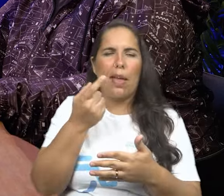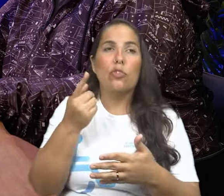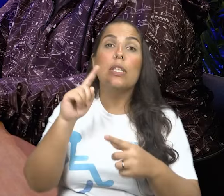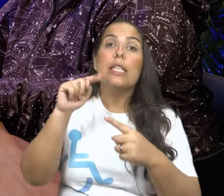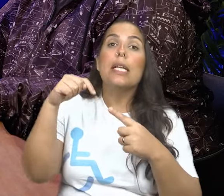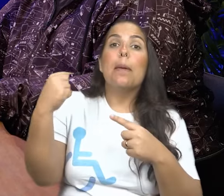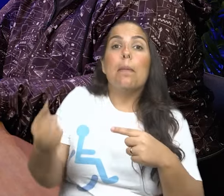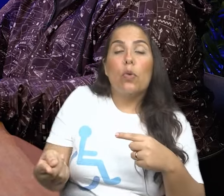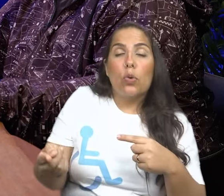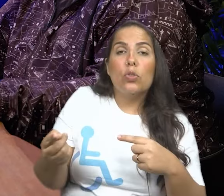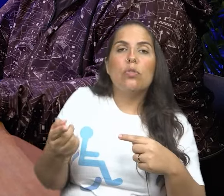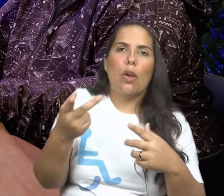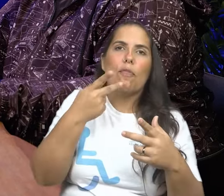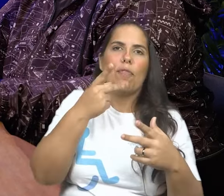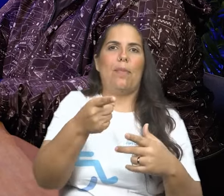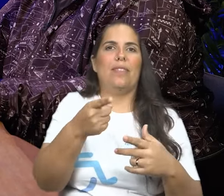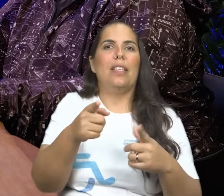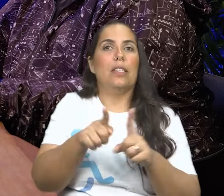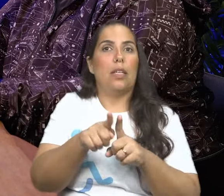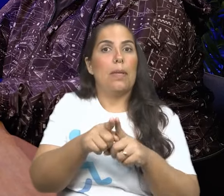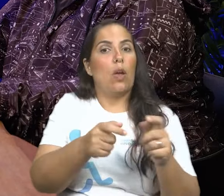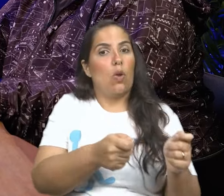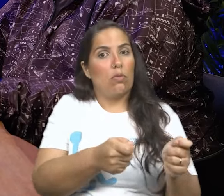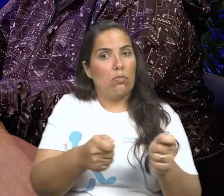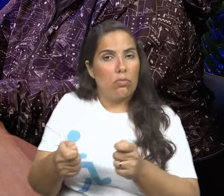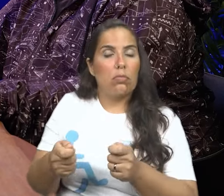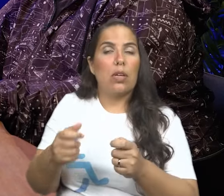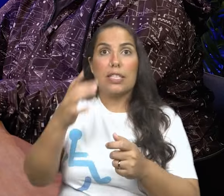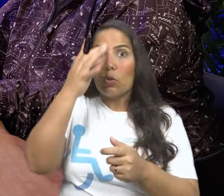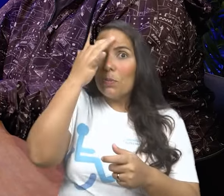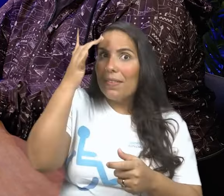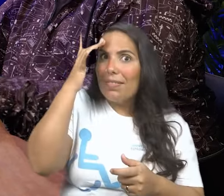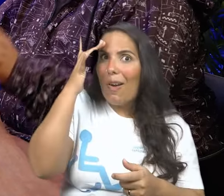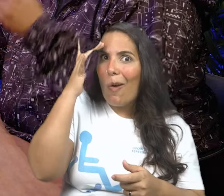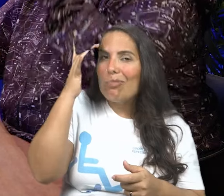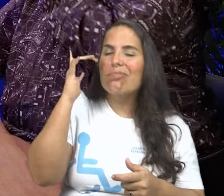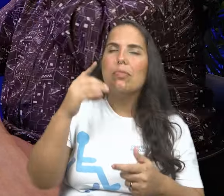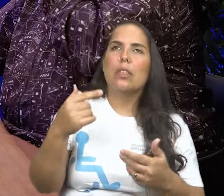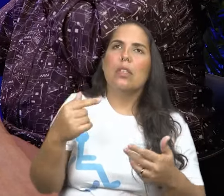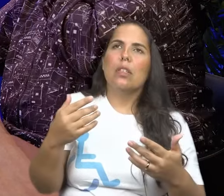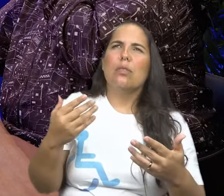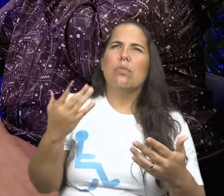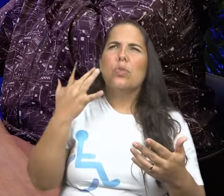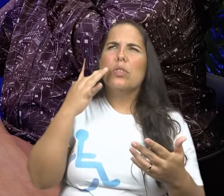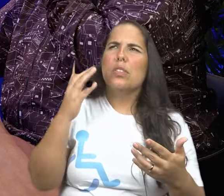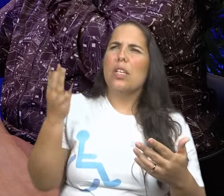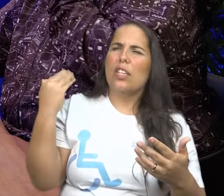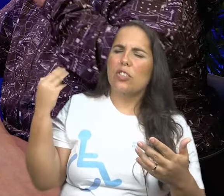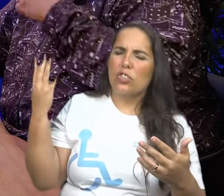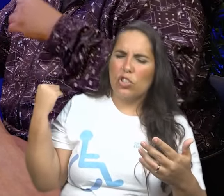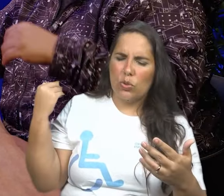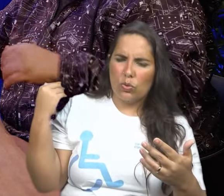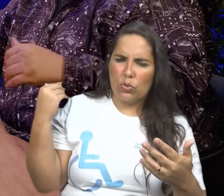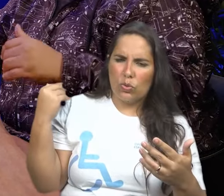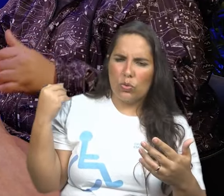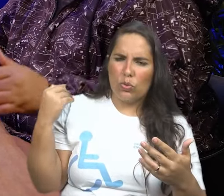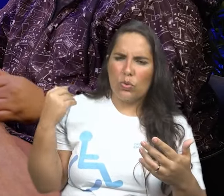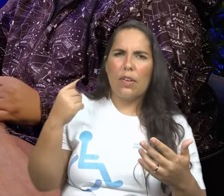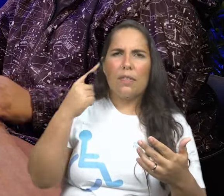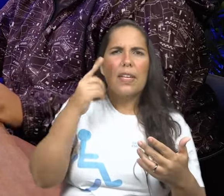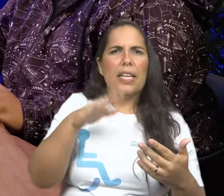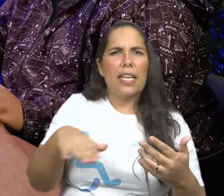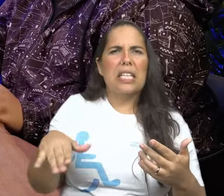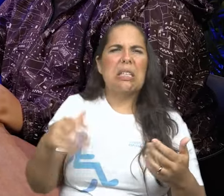depois é é isso que eu te falo que também a gente tem que acompanhar a saúde mental hoje antiga não sei os antigos eh você viê uma criança